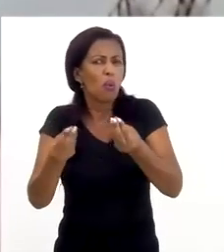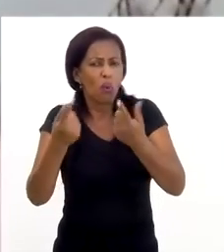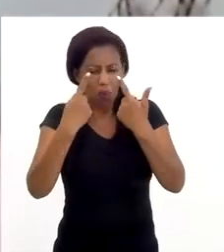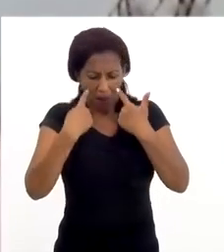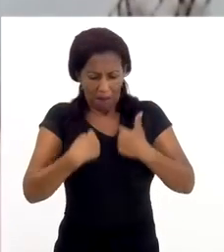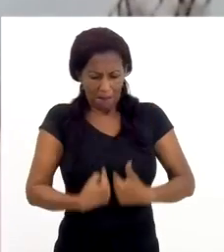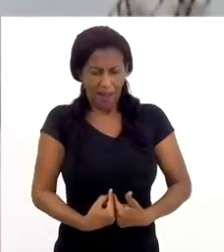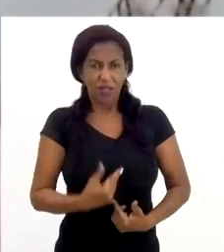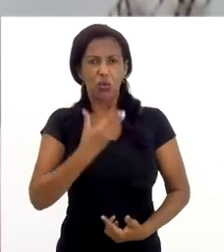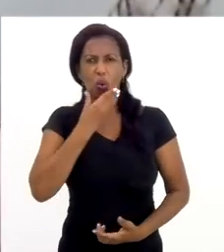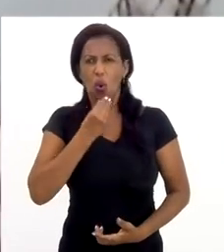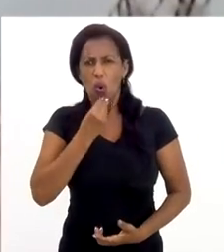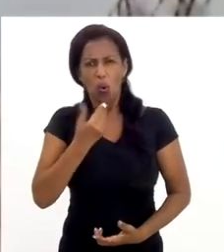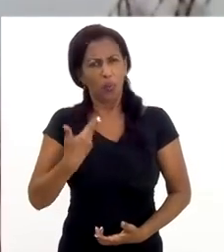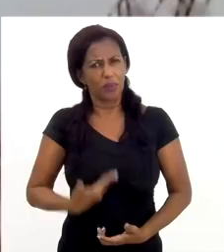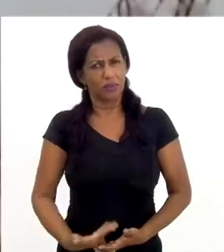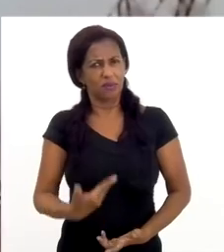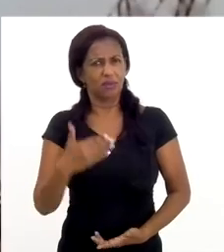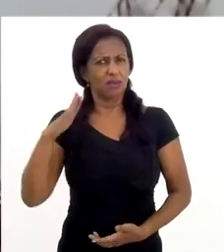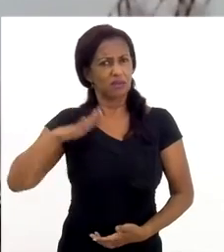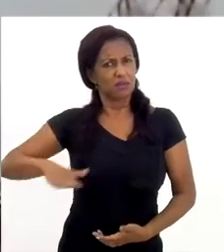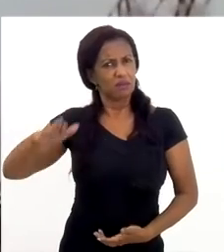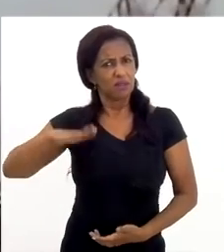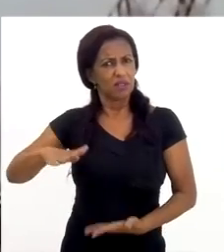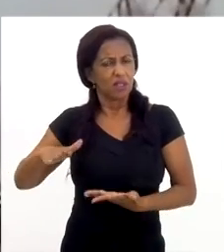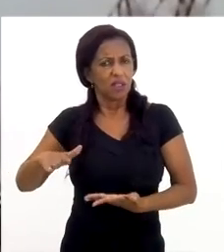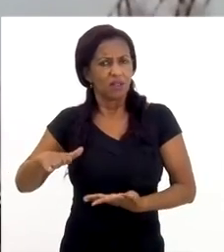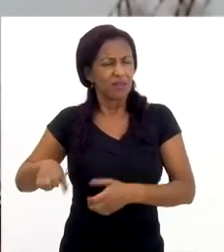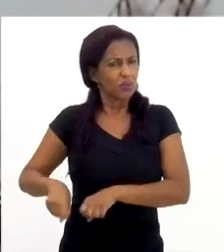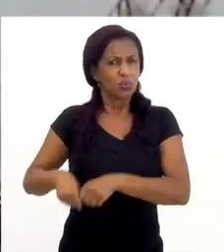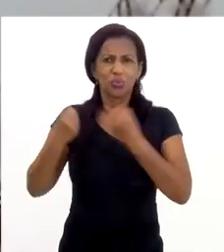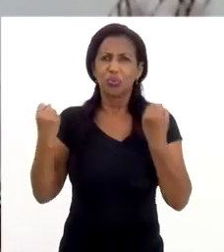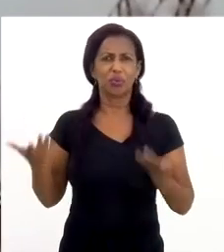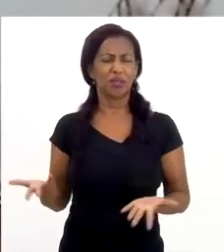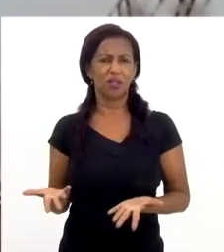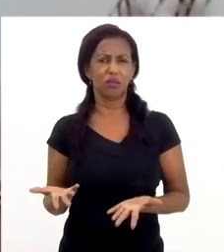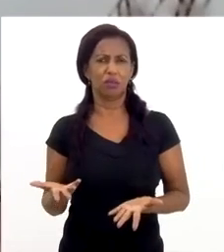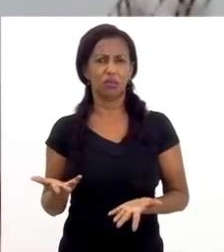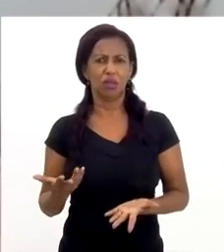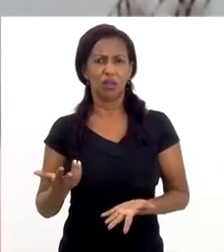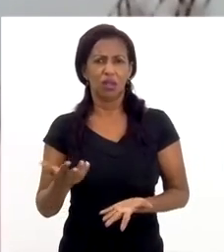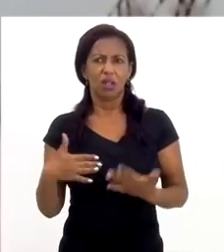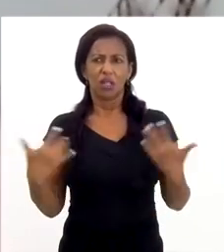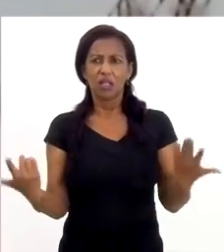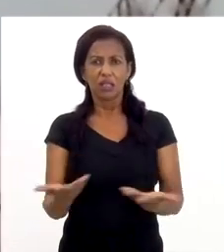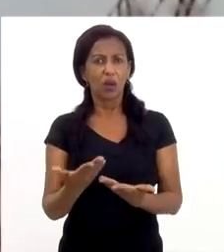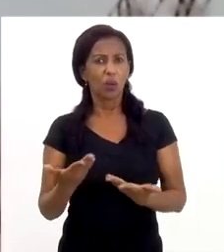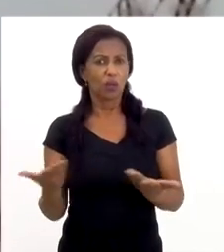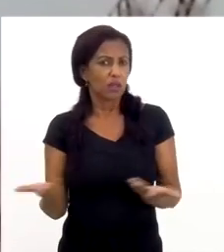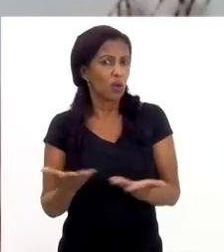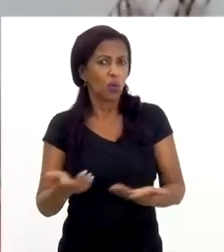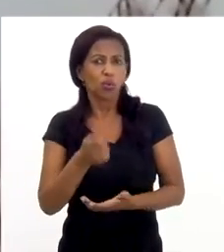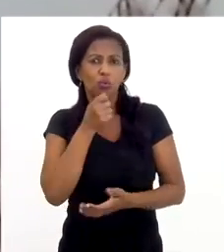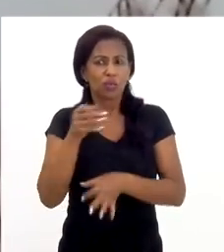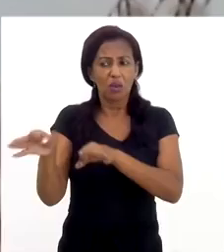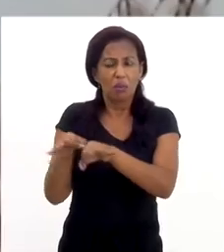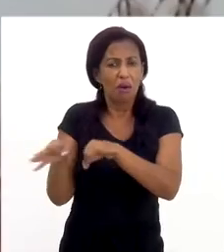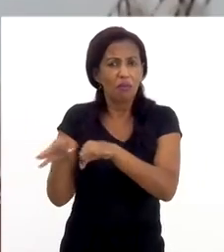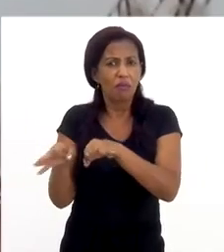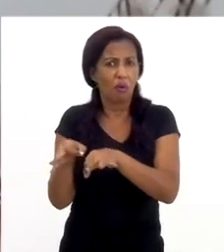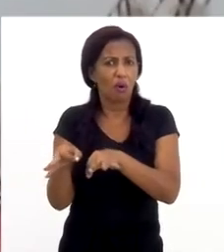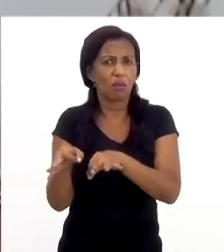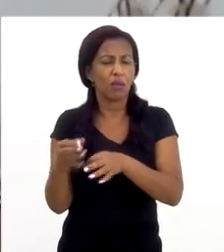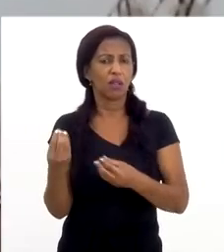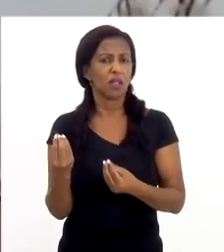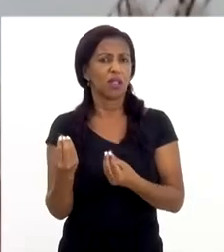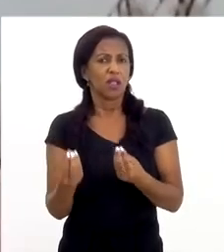forma que fita a parte homem deixe menino fica totalmente destruída Então nós não temos até hoje